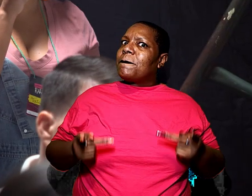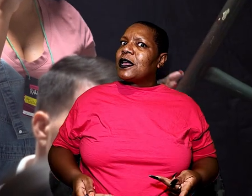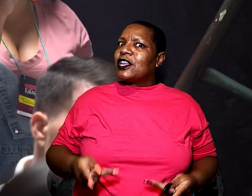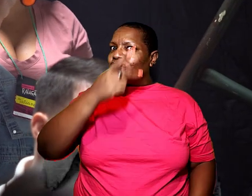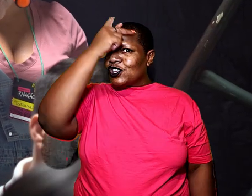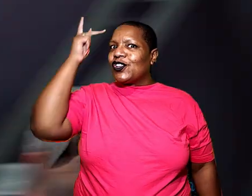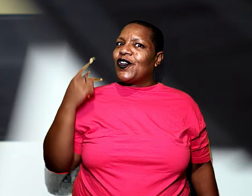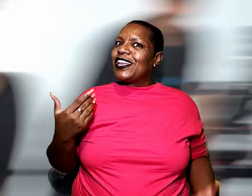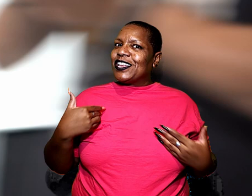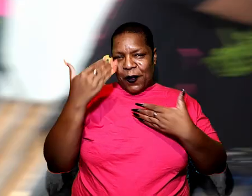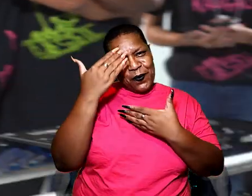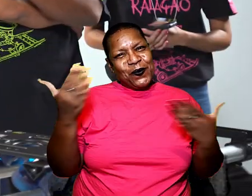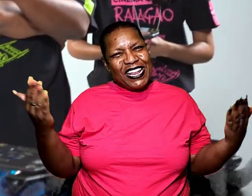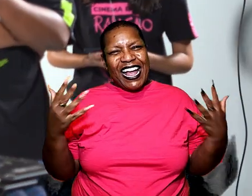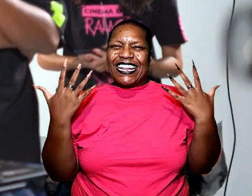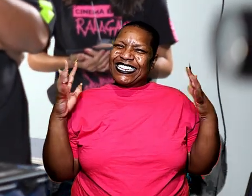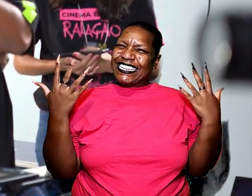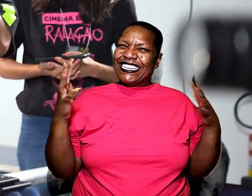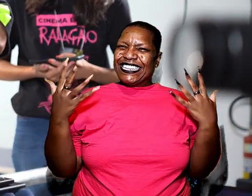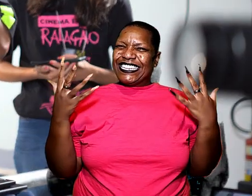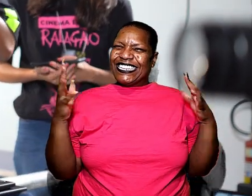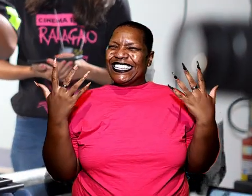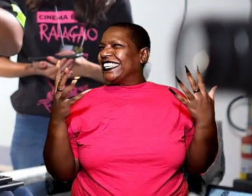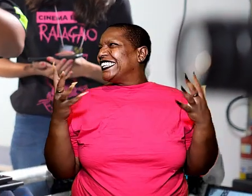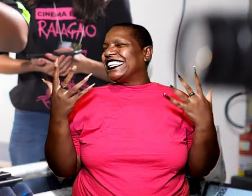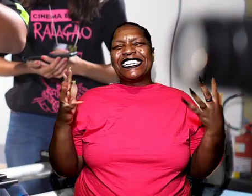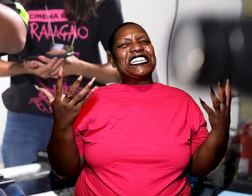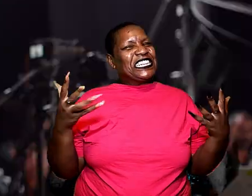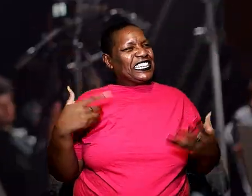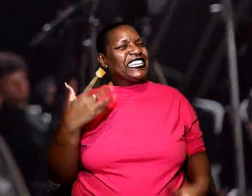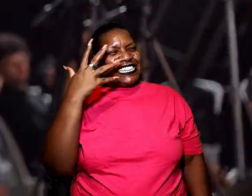pessoas, como ser humano. Muito obrigada, gente.